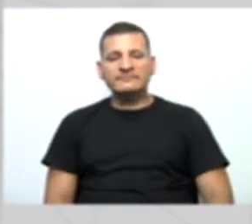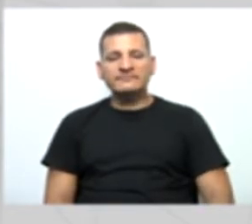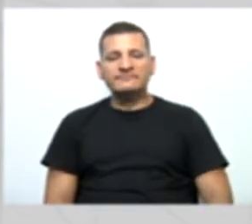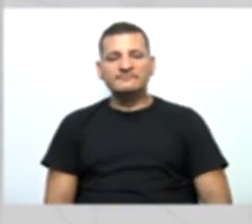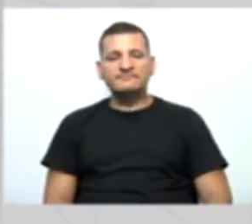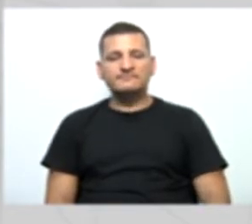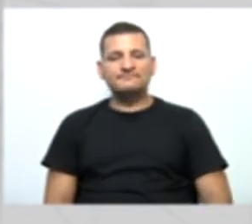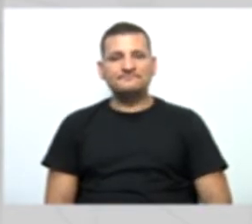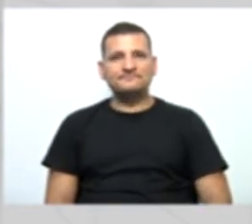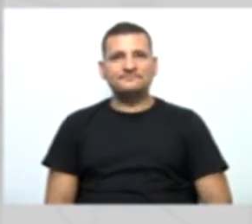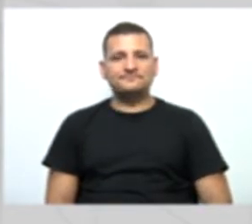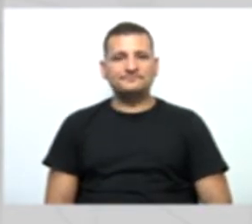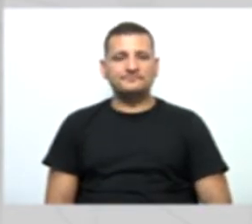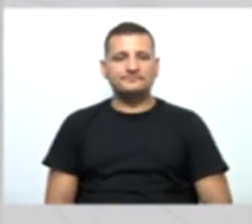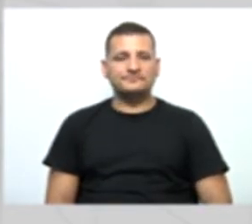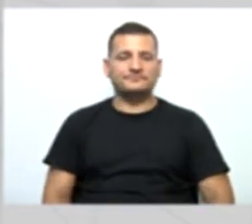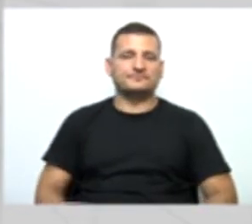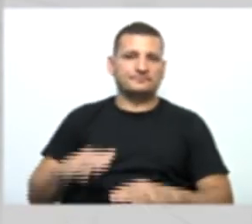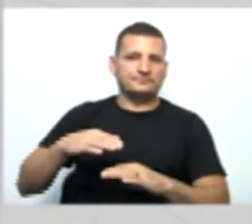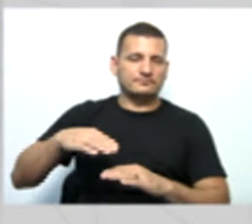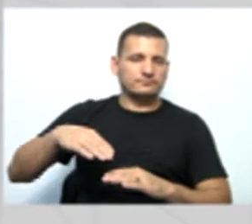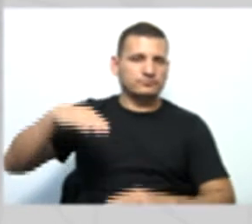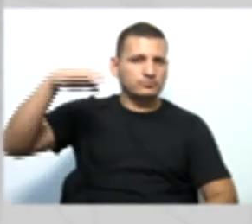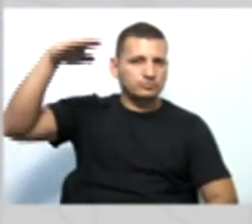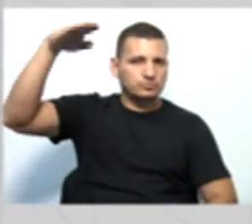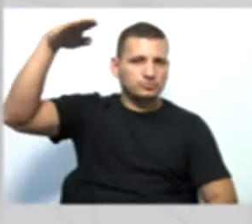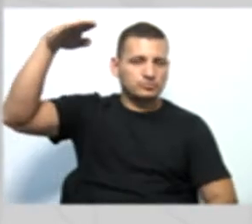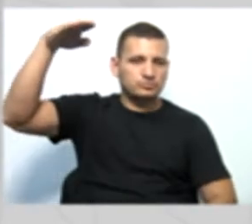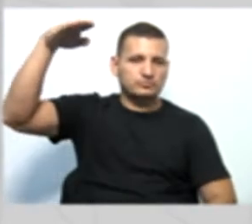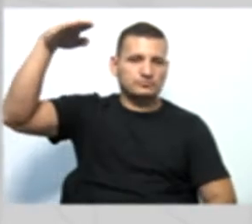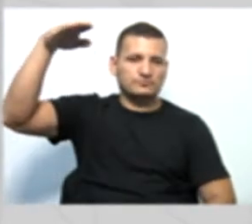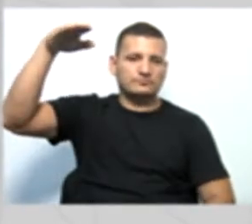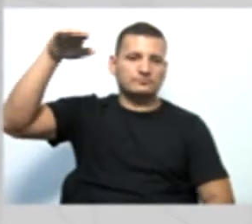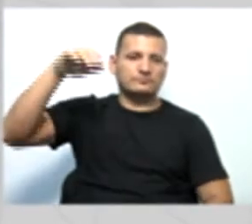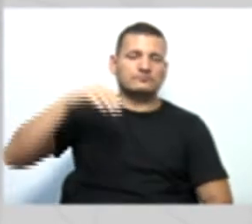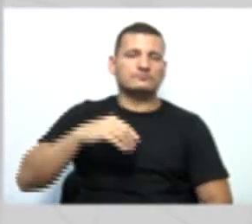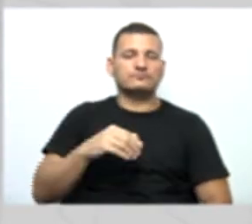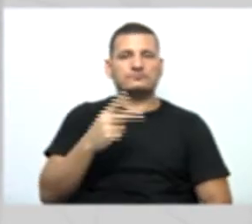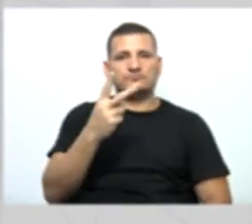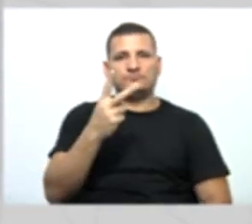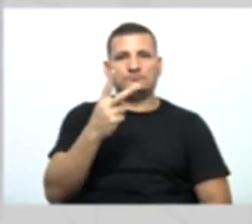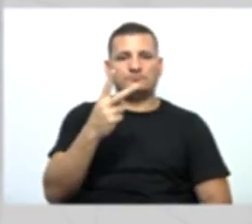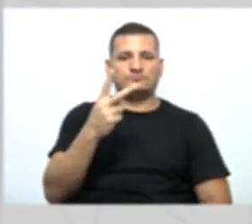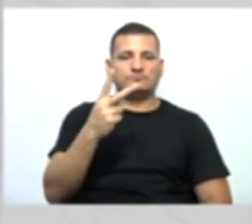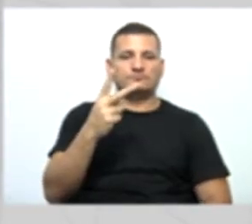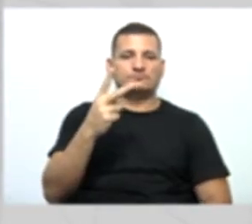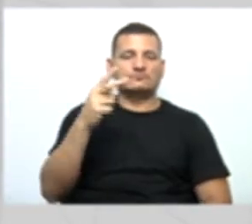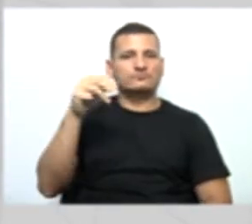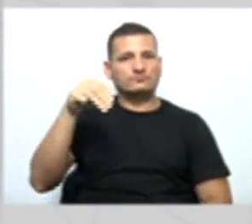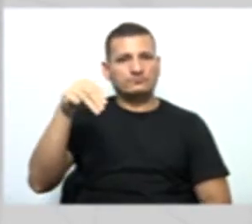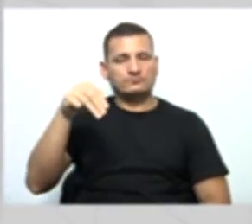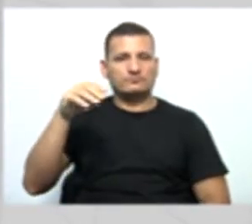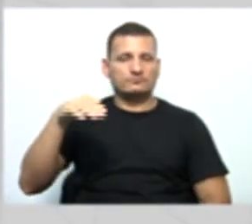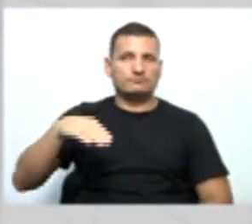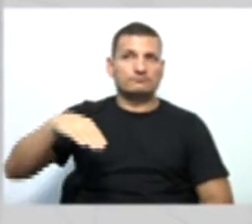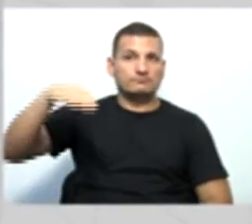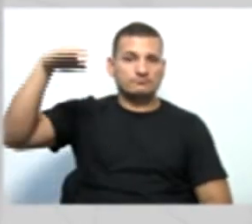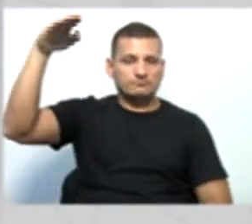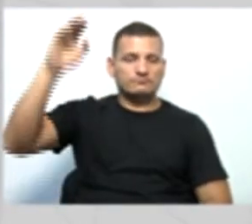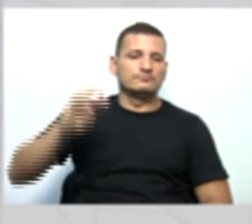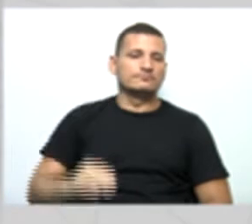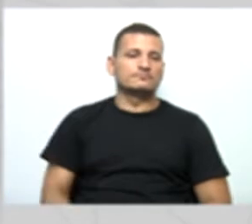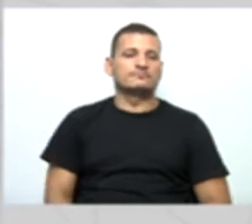Alan. A altura, vamos dizer que essa pessoa Alan possui 2 metros de altura, ok? 2 metros de